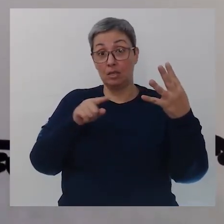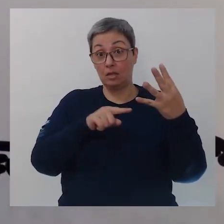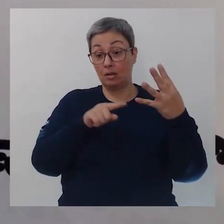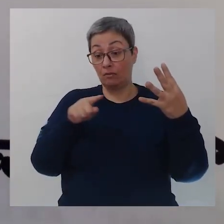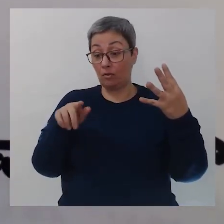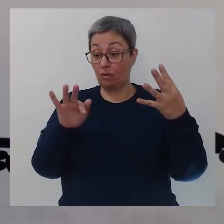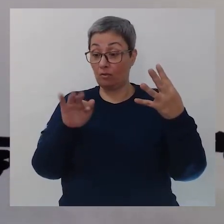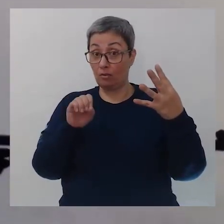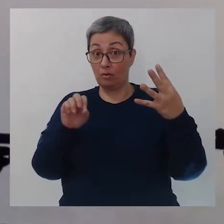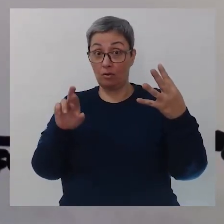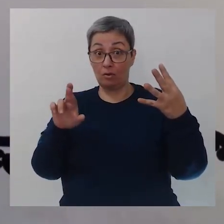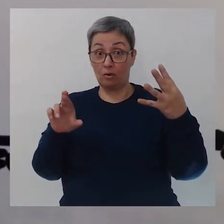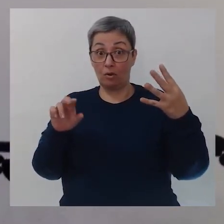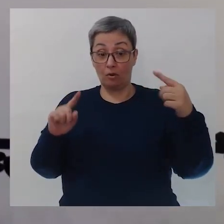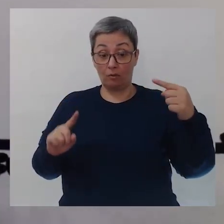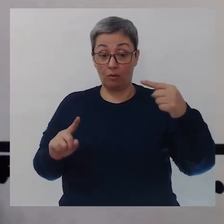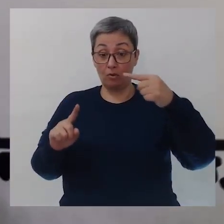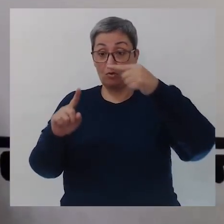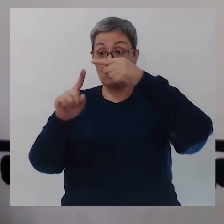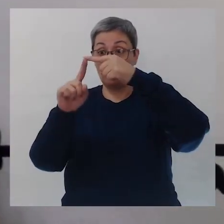estou no forró.